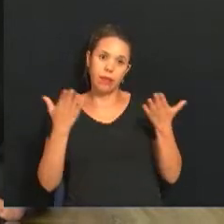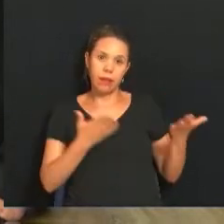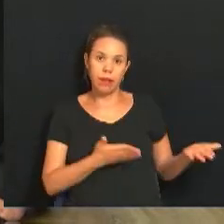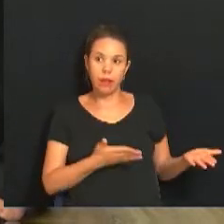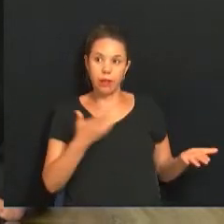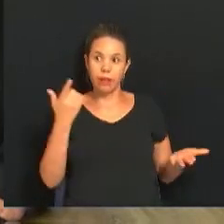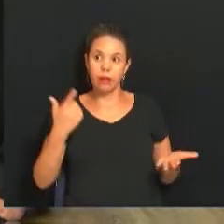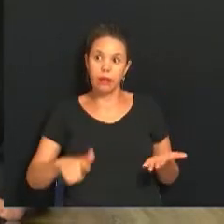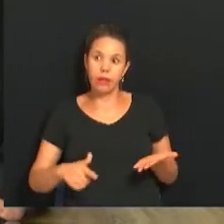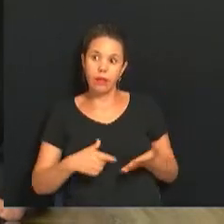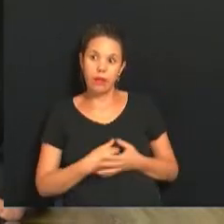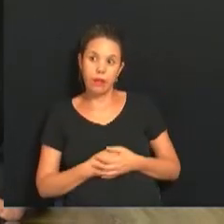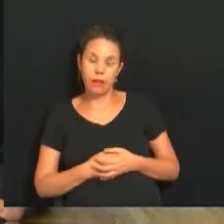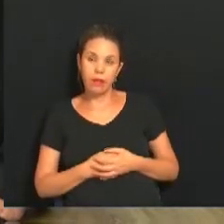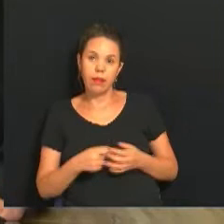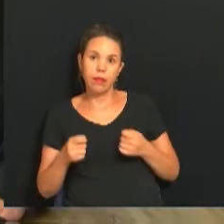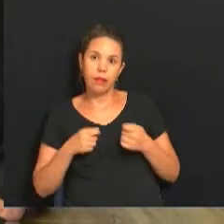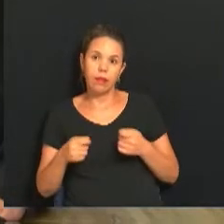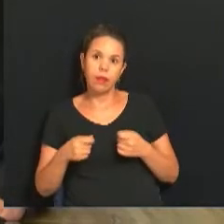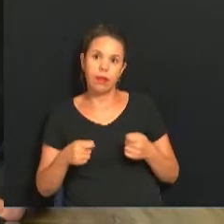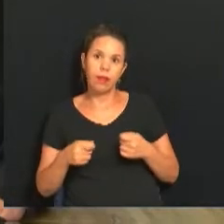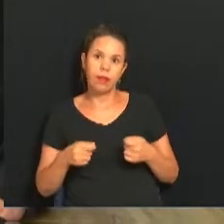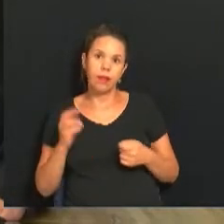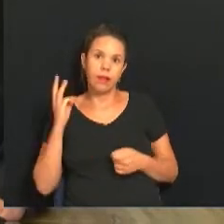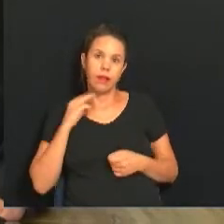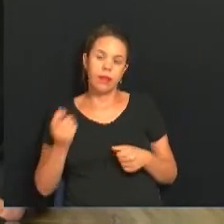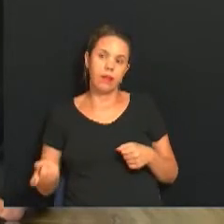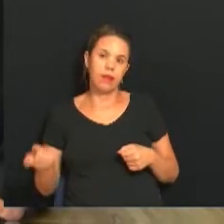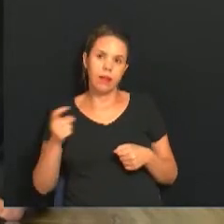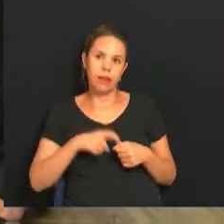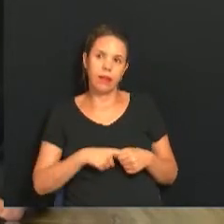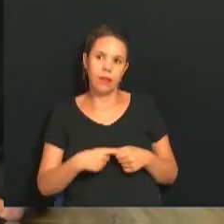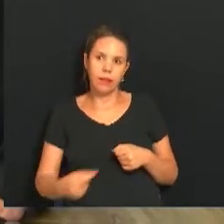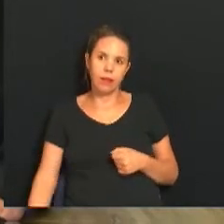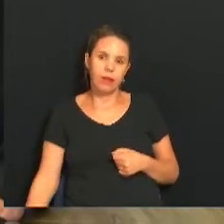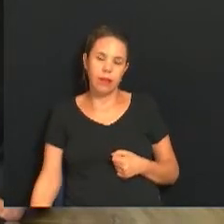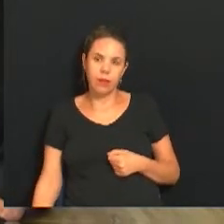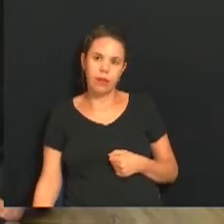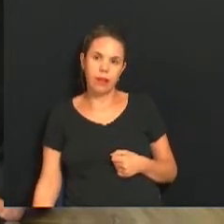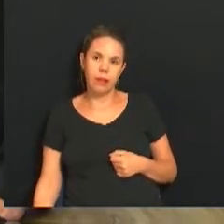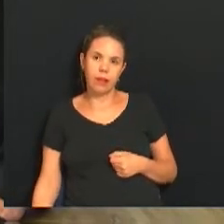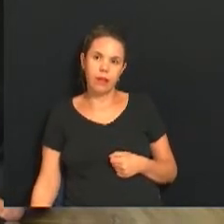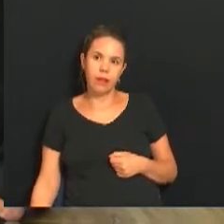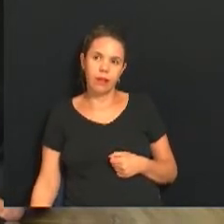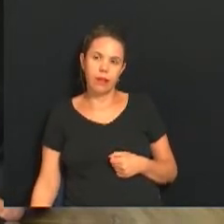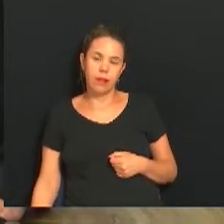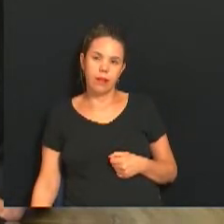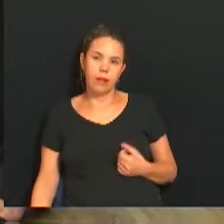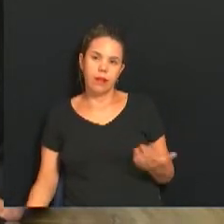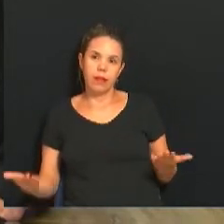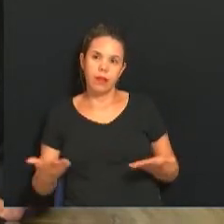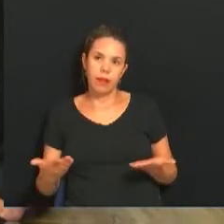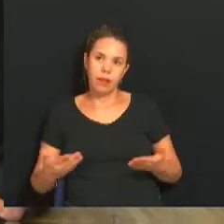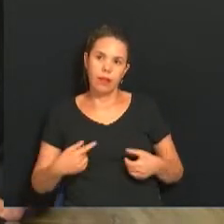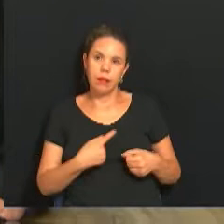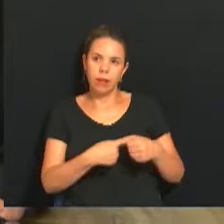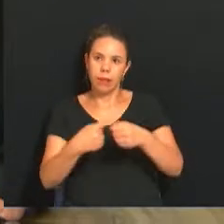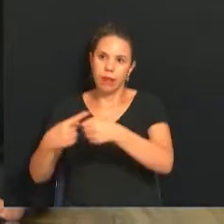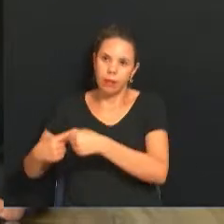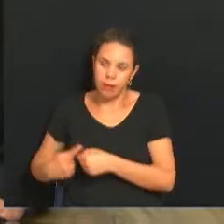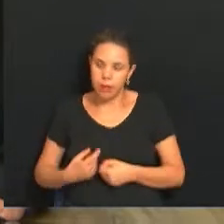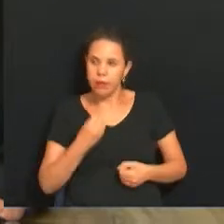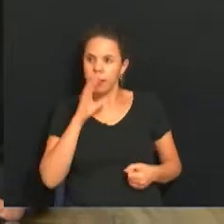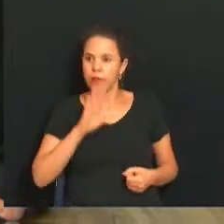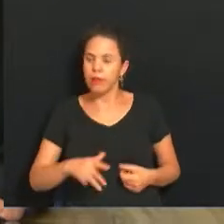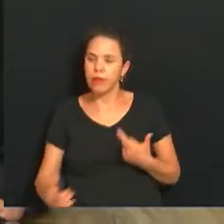vez, Mirna Abreu, já fez a entrevista com o Cecílio Santos, retorna então aqui ao nosso Câmara Notícia, agora com as notícias da metrópole. Boa tarde mais